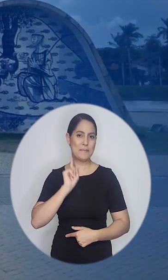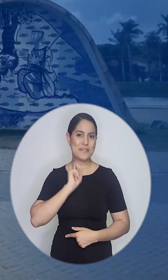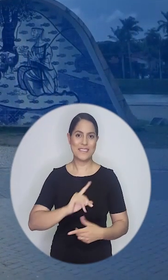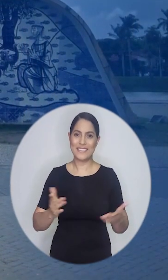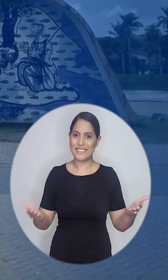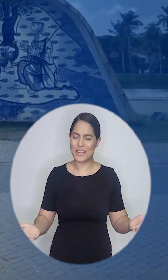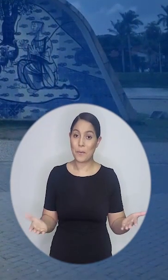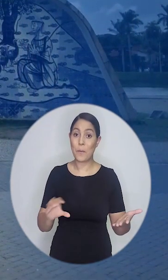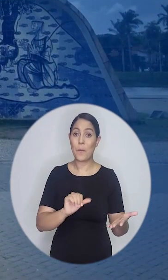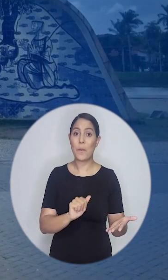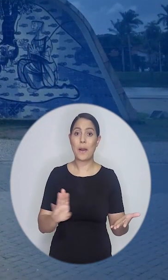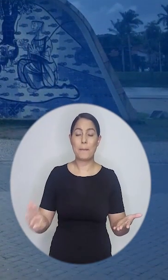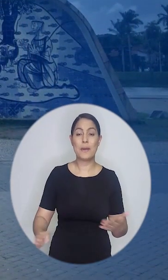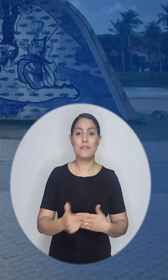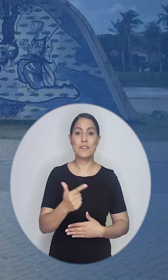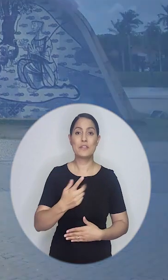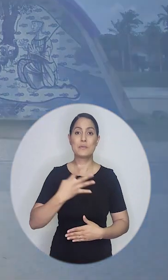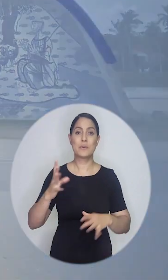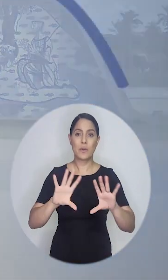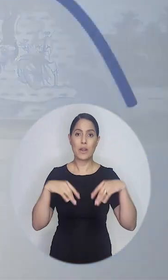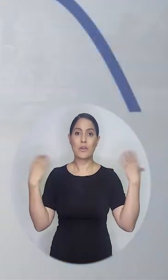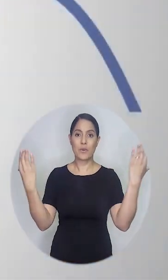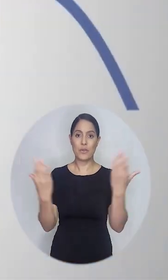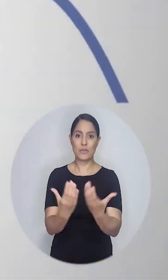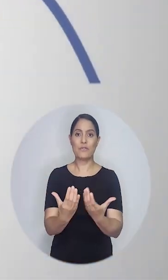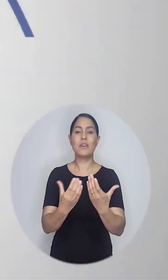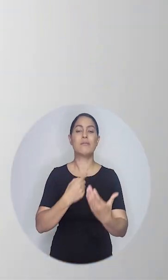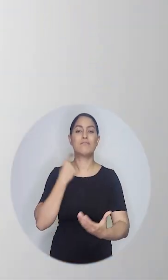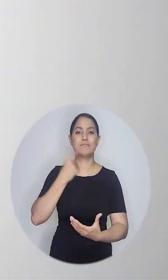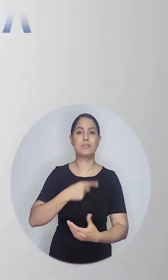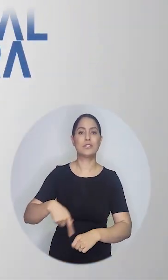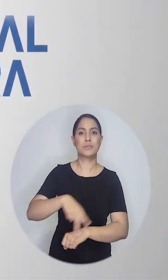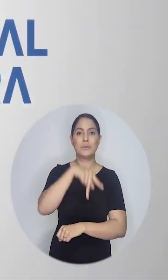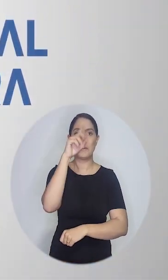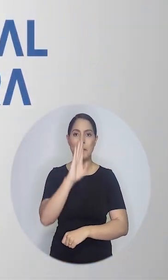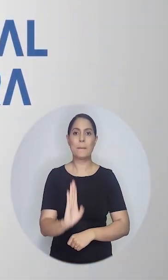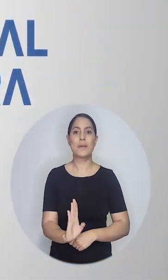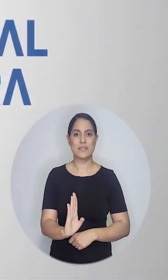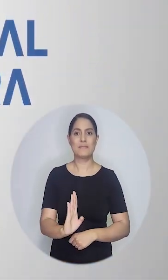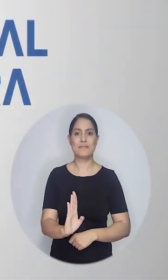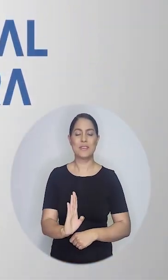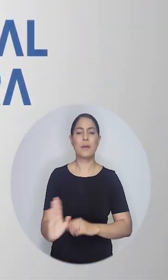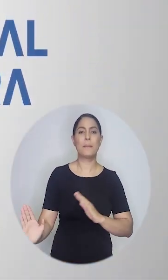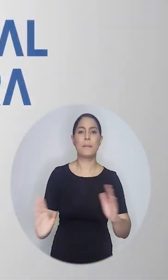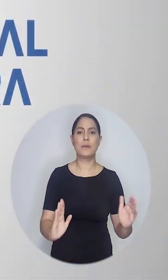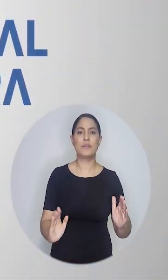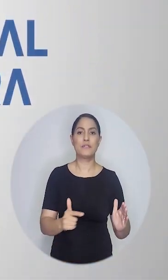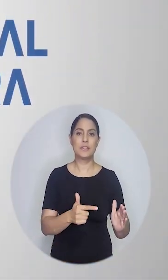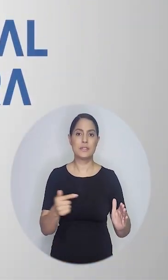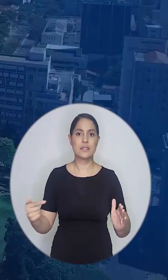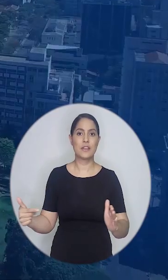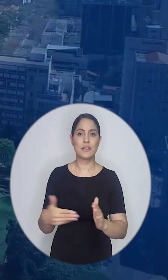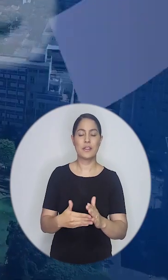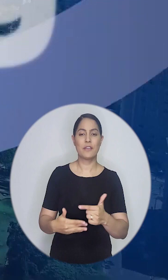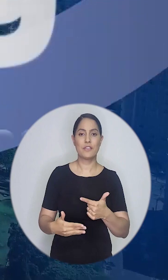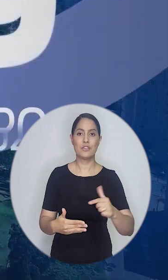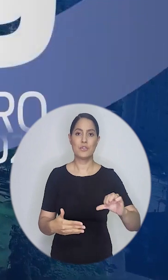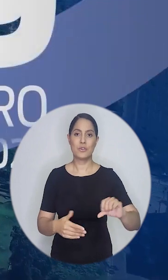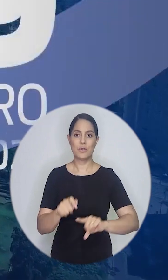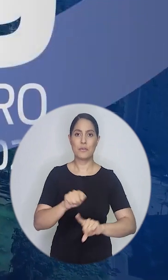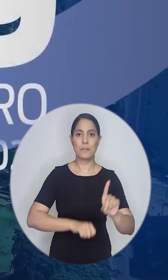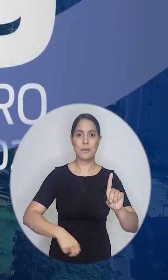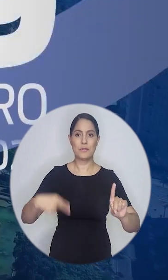advogadas e advogados do país. A OAB apresenta a 24ª Conferência Nacional da Advocacia Brasileira,